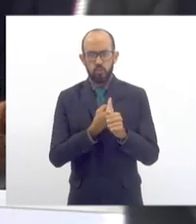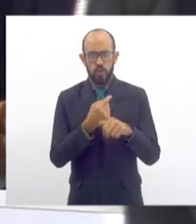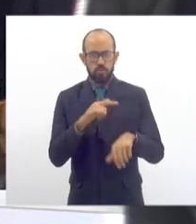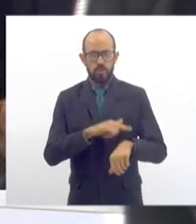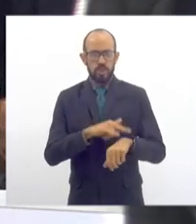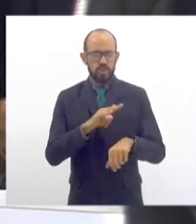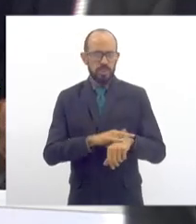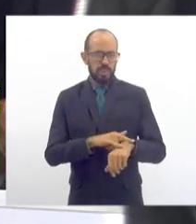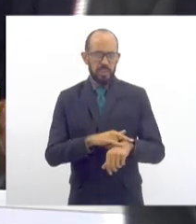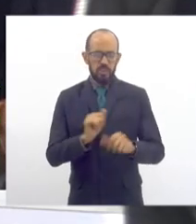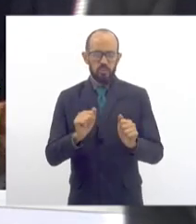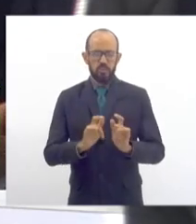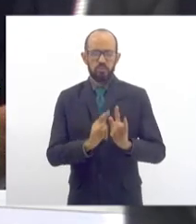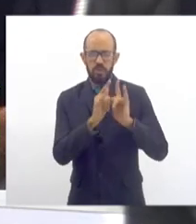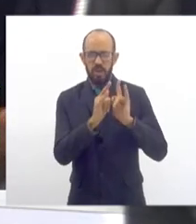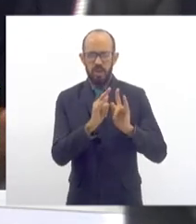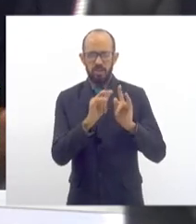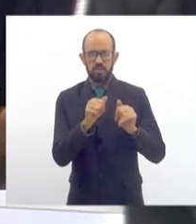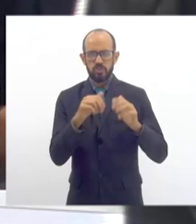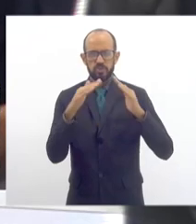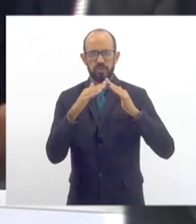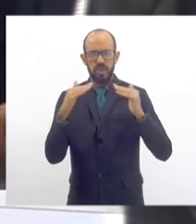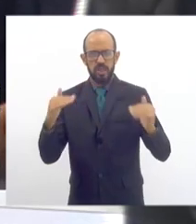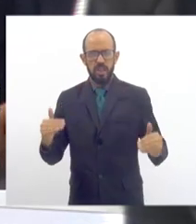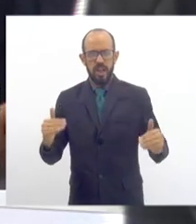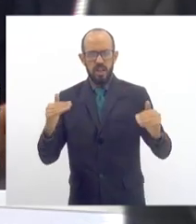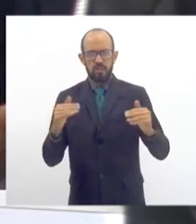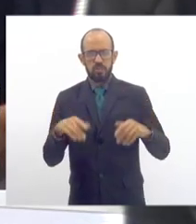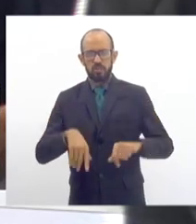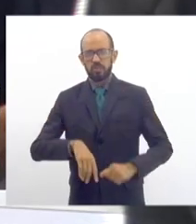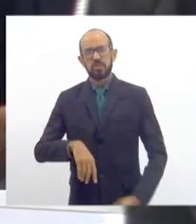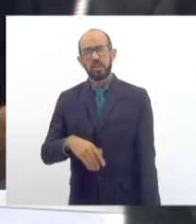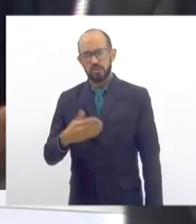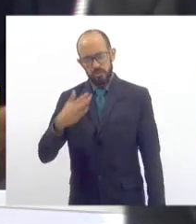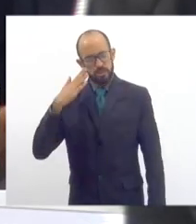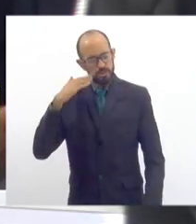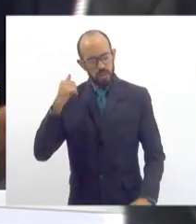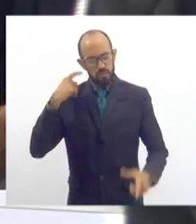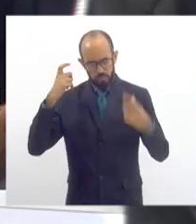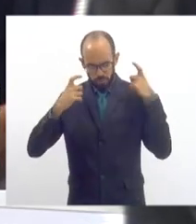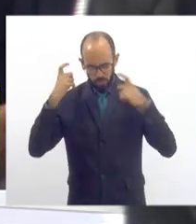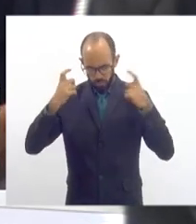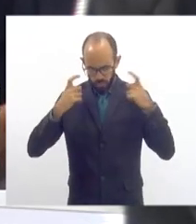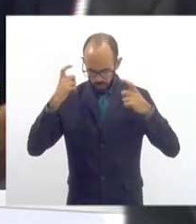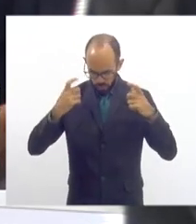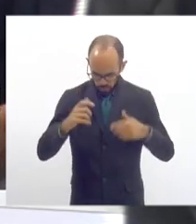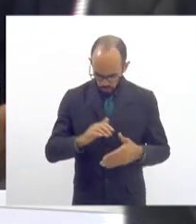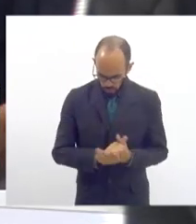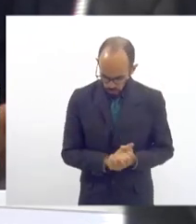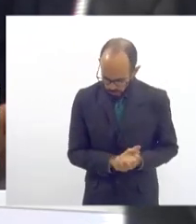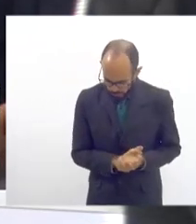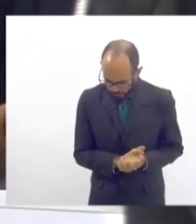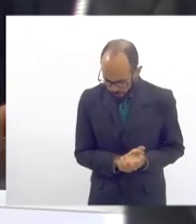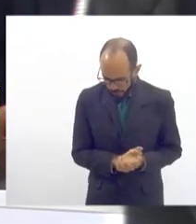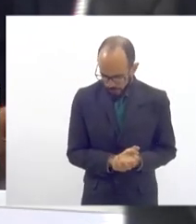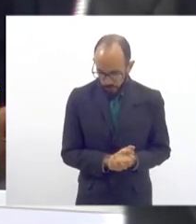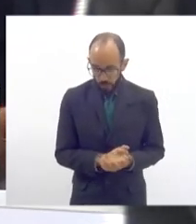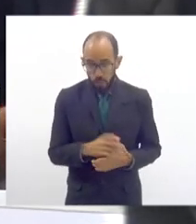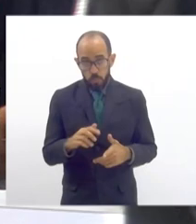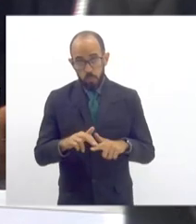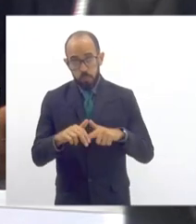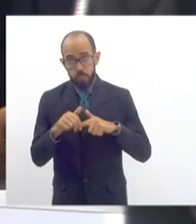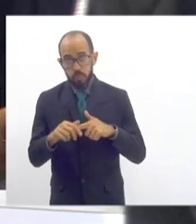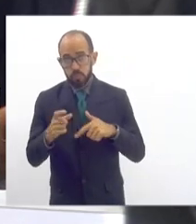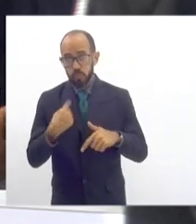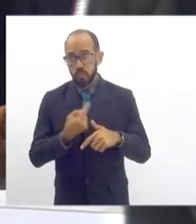de instalações, de telhados, situações muito preocupantes, e por isso a nossa batalha para garantir essa